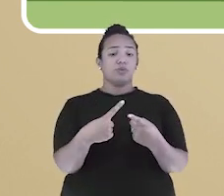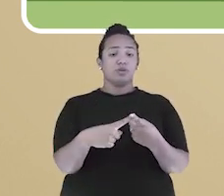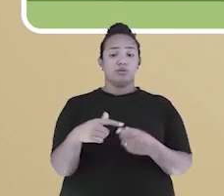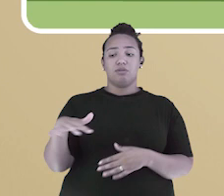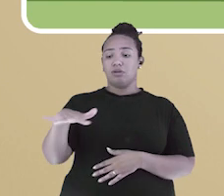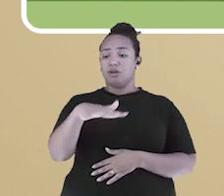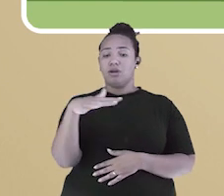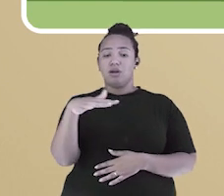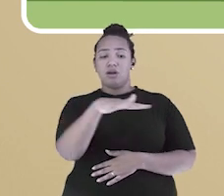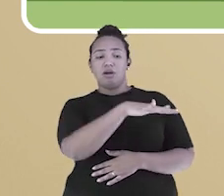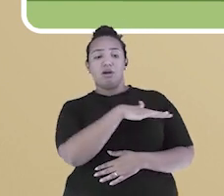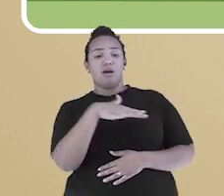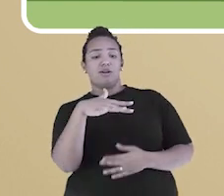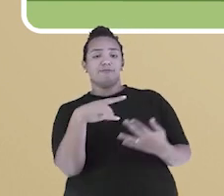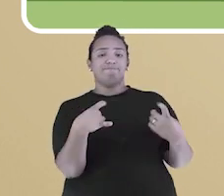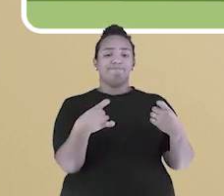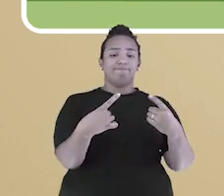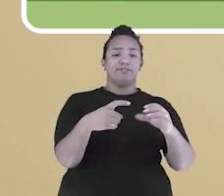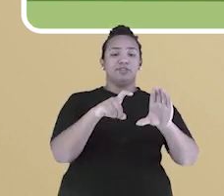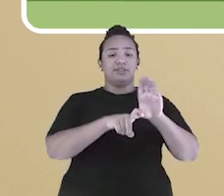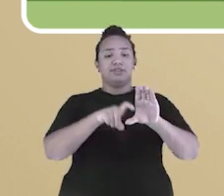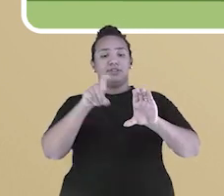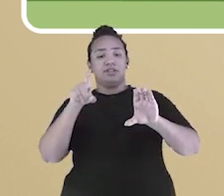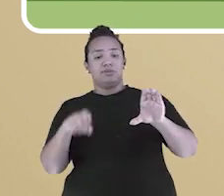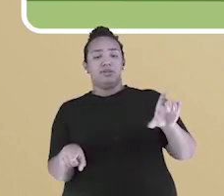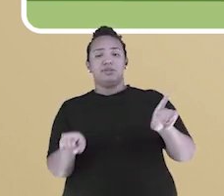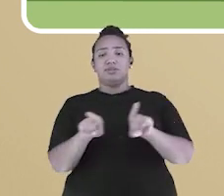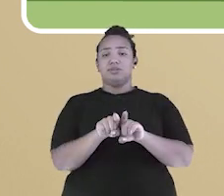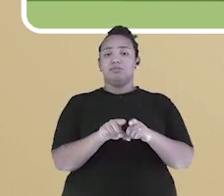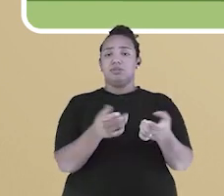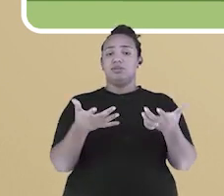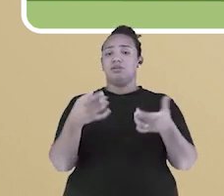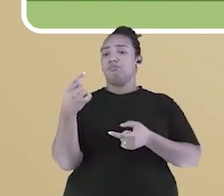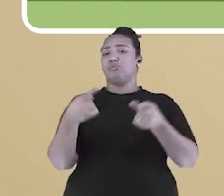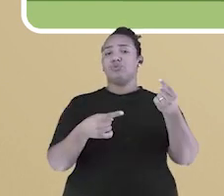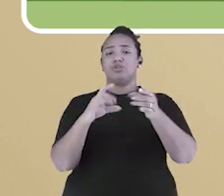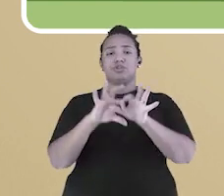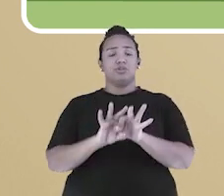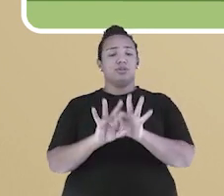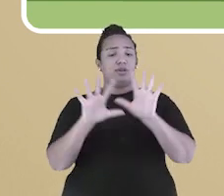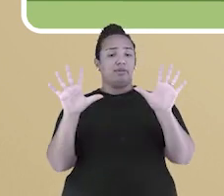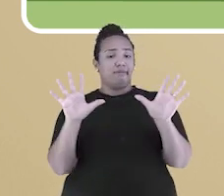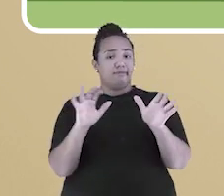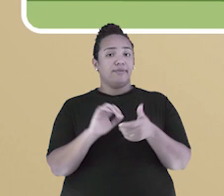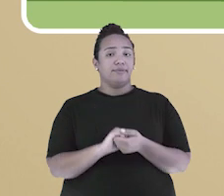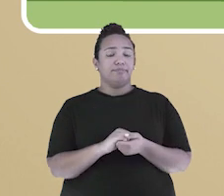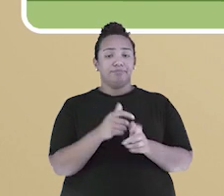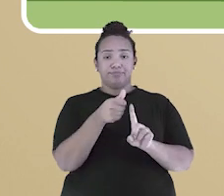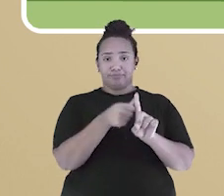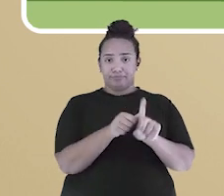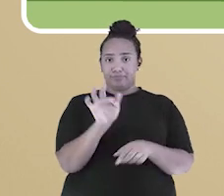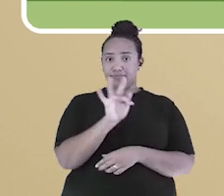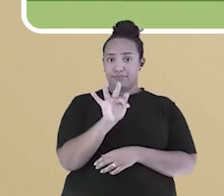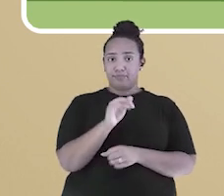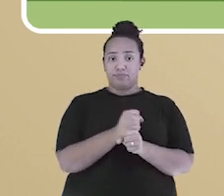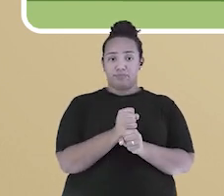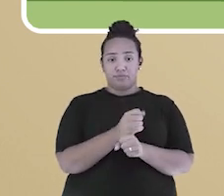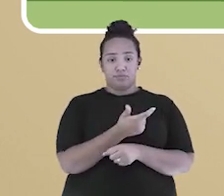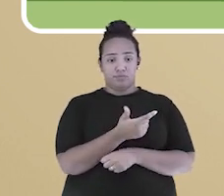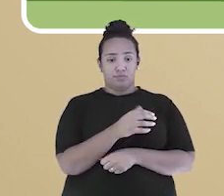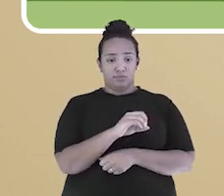território, independência e liberdade de alianças políticas. Desde o mês de fevereiro de